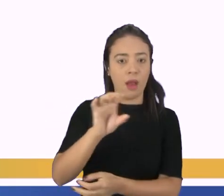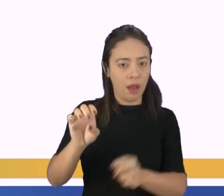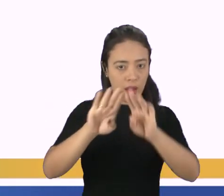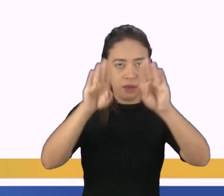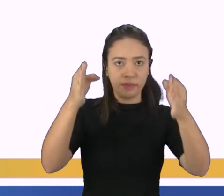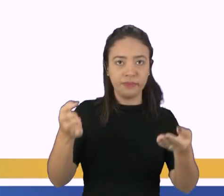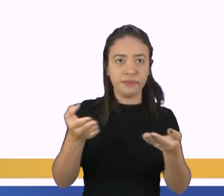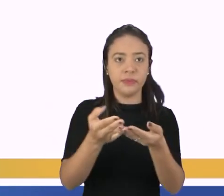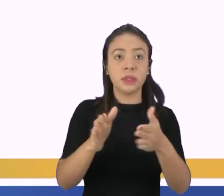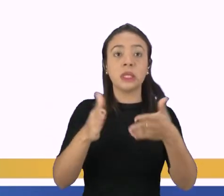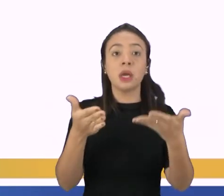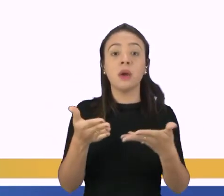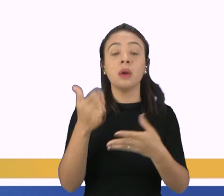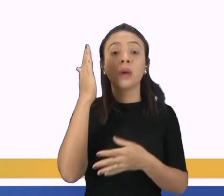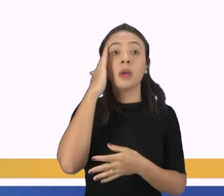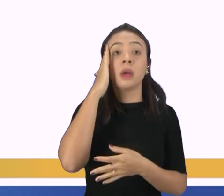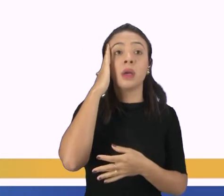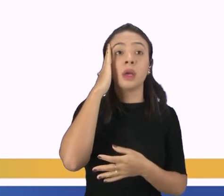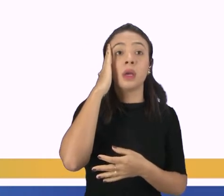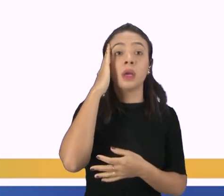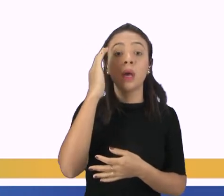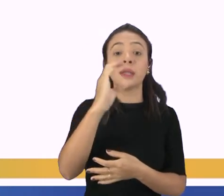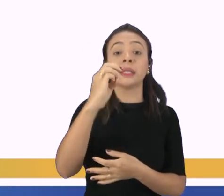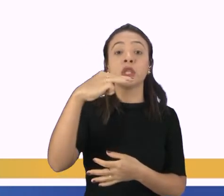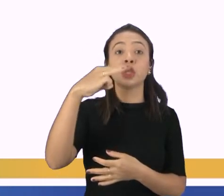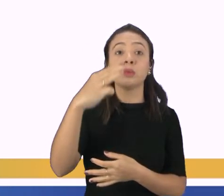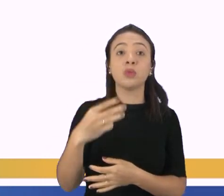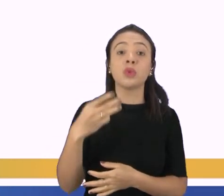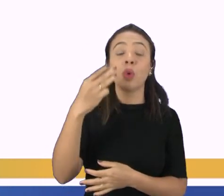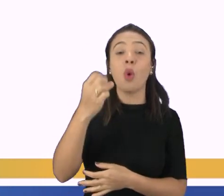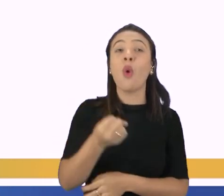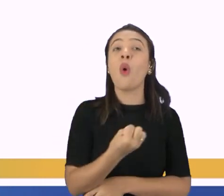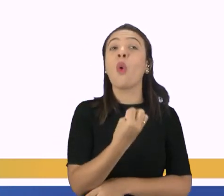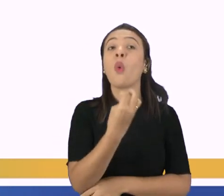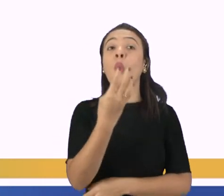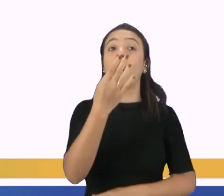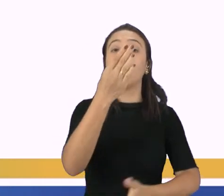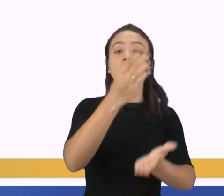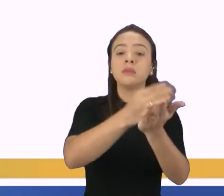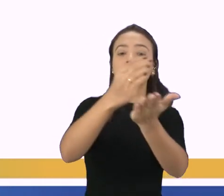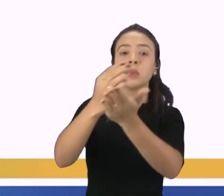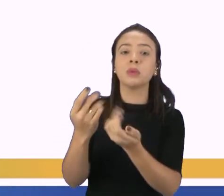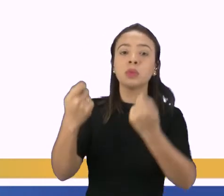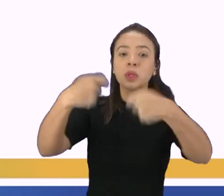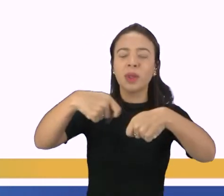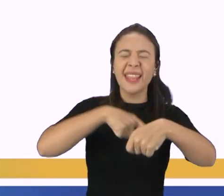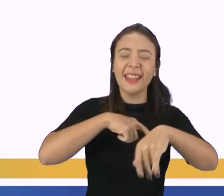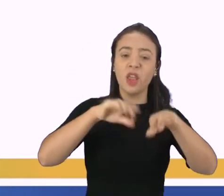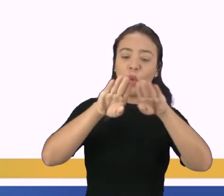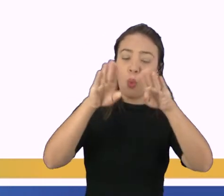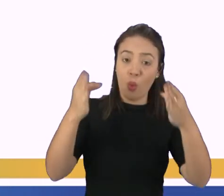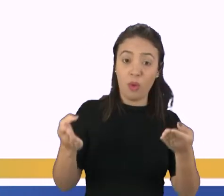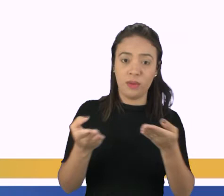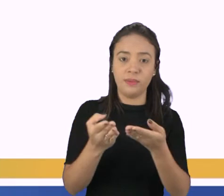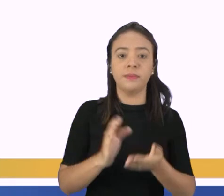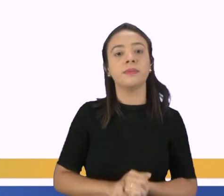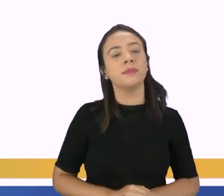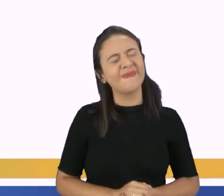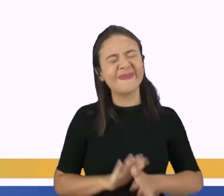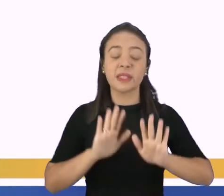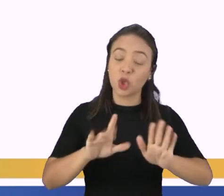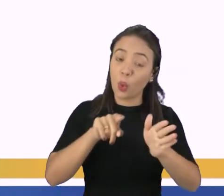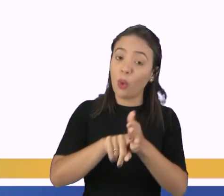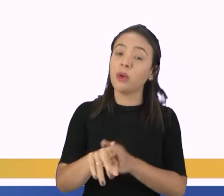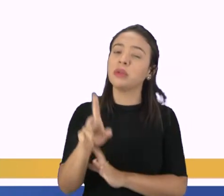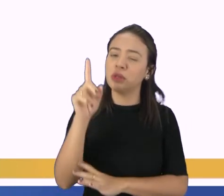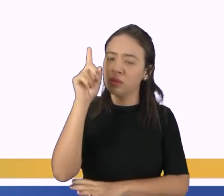A pergunta é, calcule em centímetros cúbicos a quantidade de conserva em uma caixa. Então aqui nós temos um problema um pouquinho mais complicado,